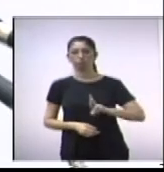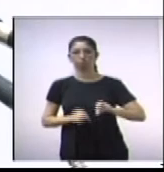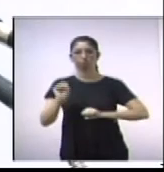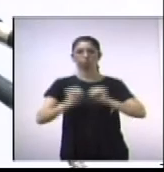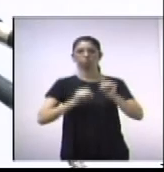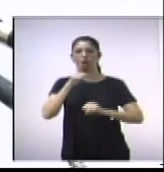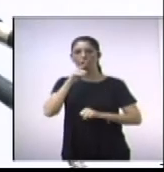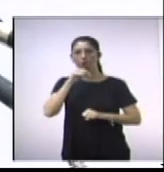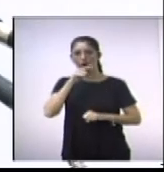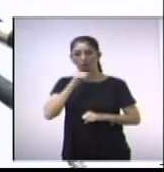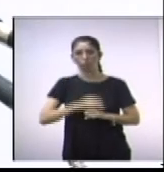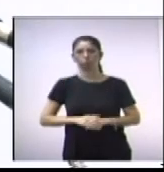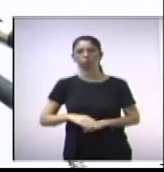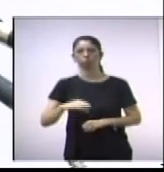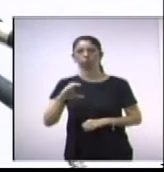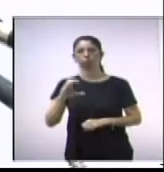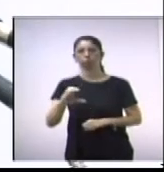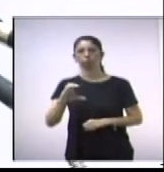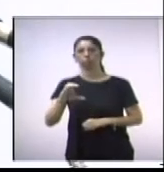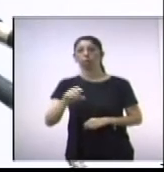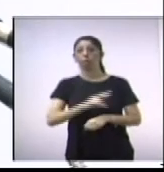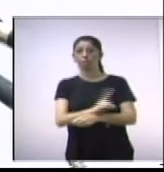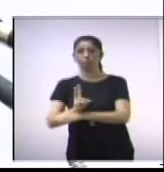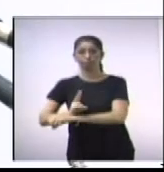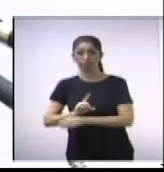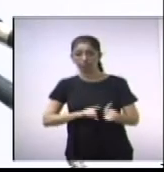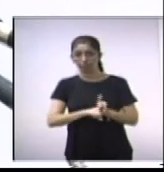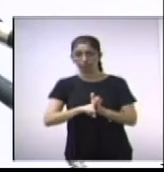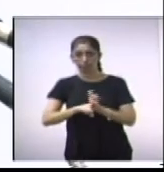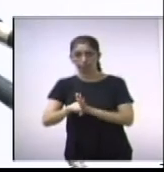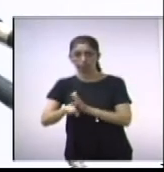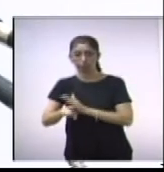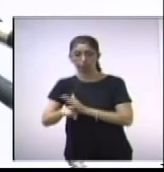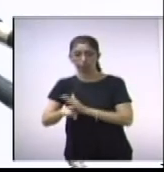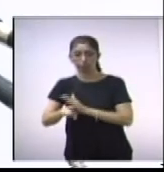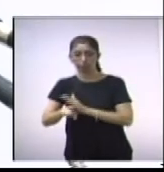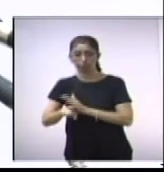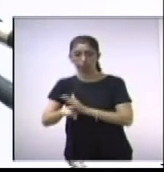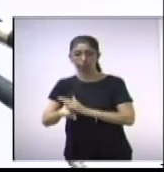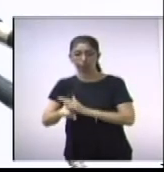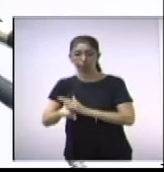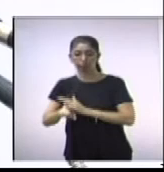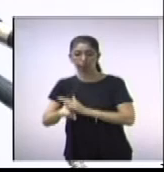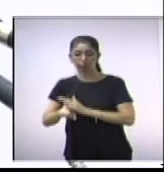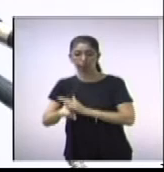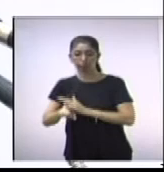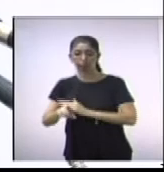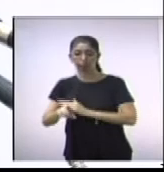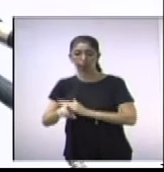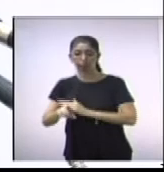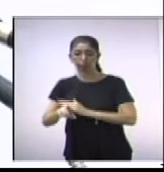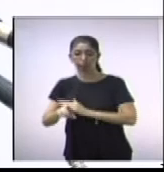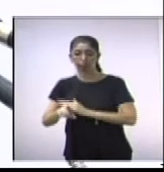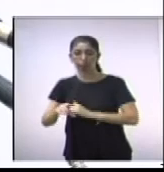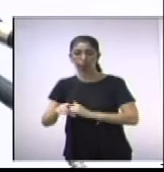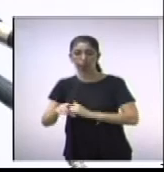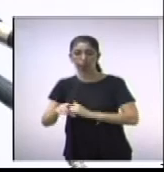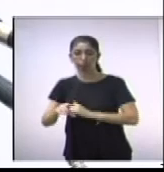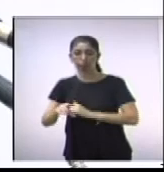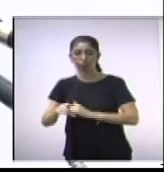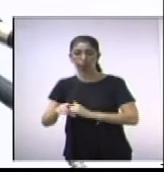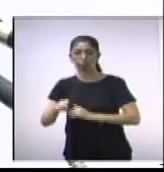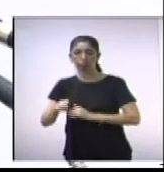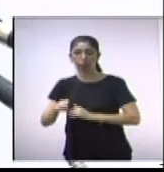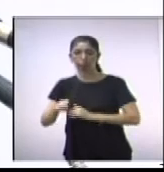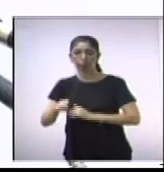número 146/2014, que solicitou informações sobre o impacto das explosões feitas na pedreira da empresa Galvani Engenharia,